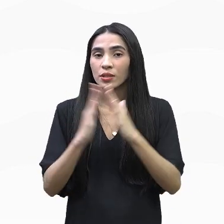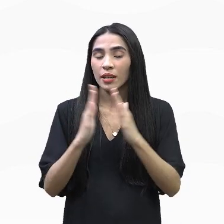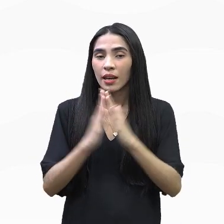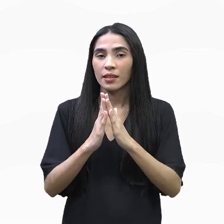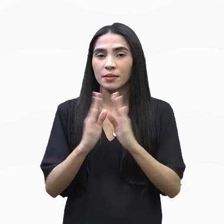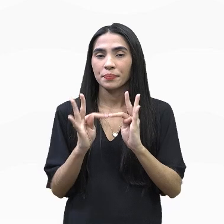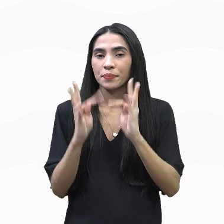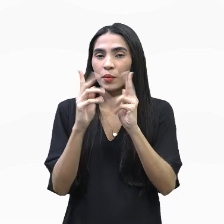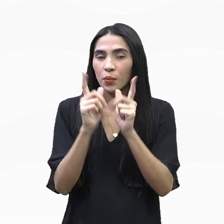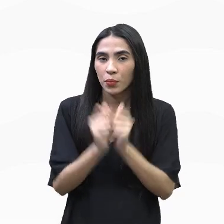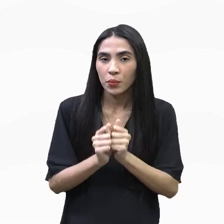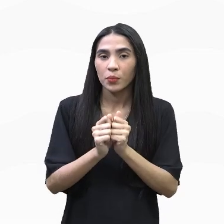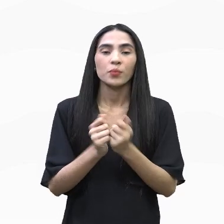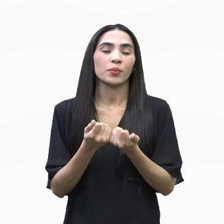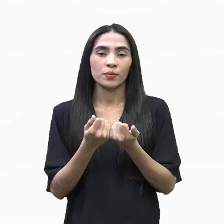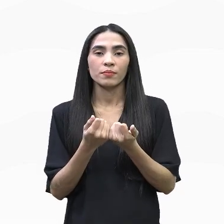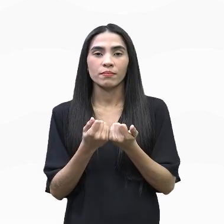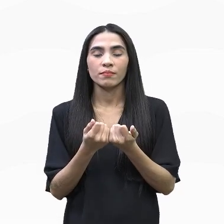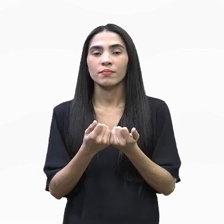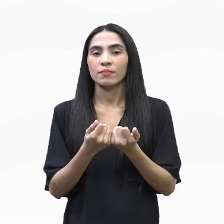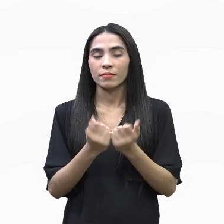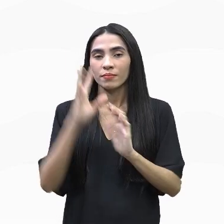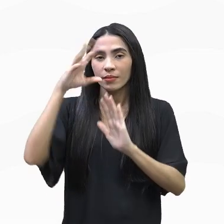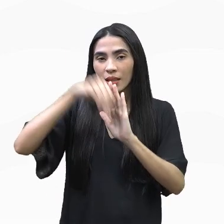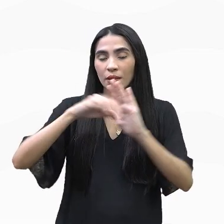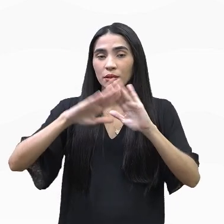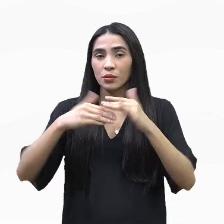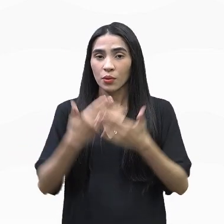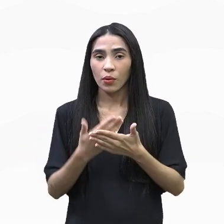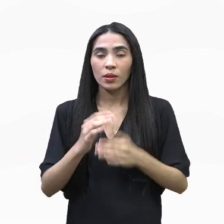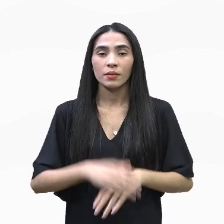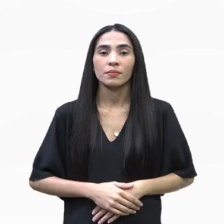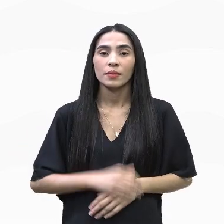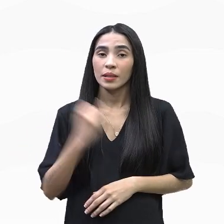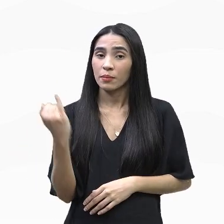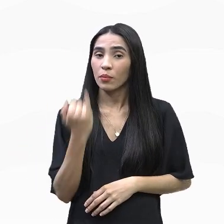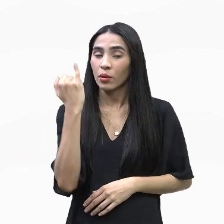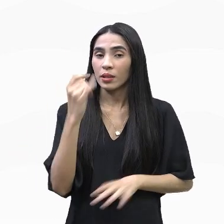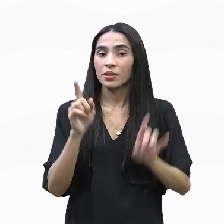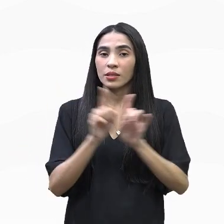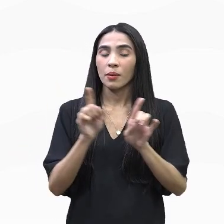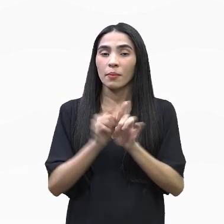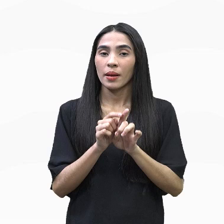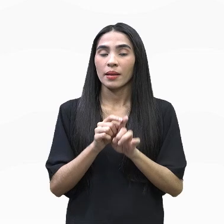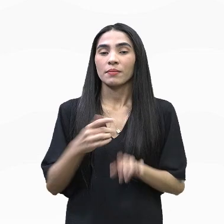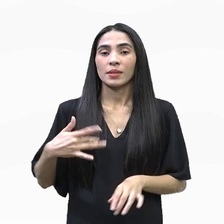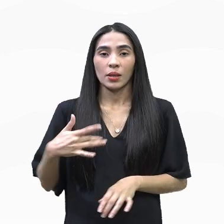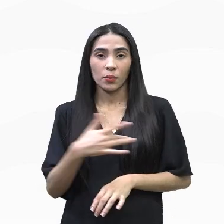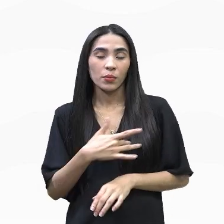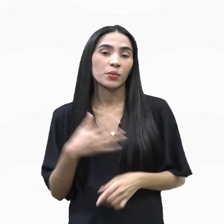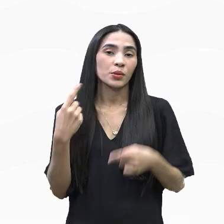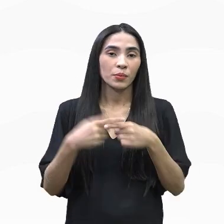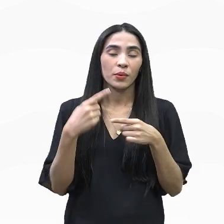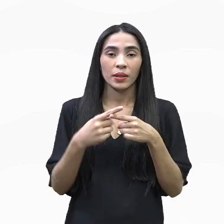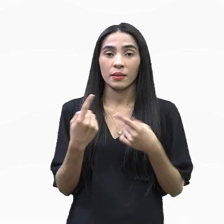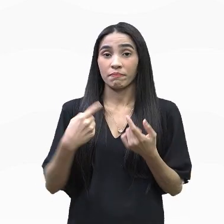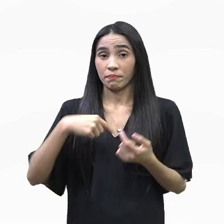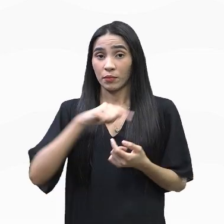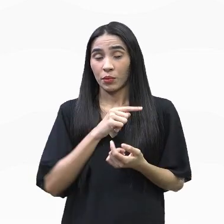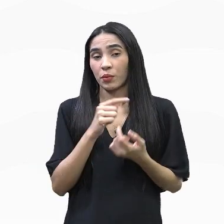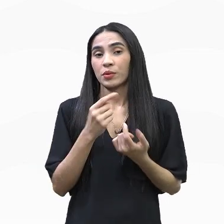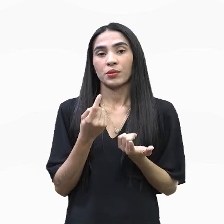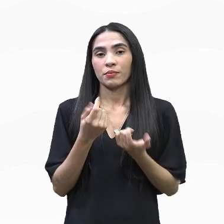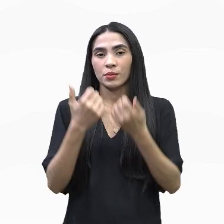Tudo isso são muito determinantes que estão dentro da escola e são determinantes para a nossa saúde também. Porque nós estamos falando de saúde